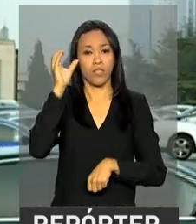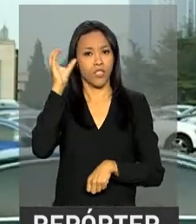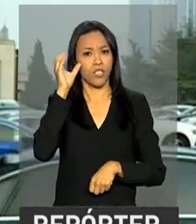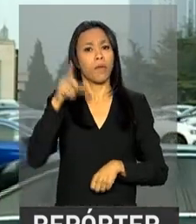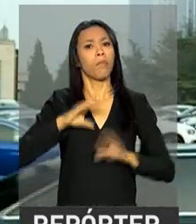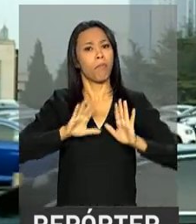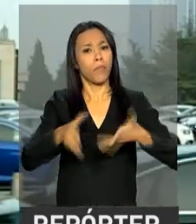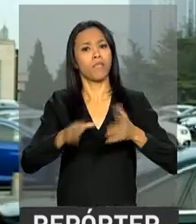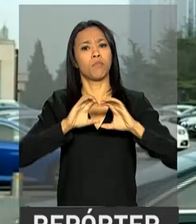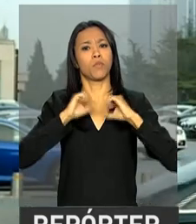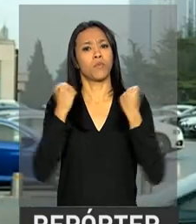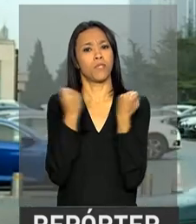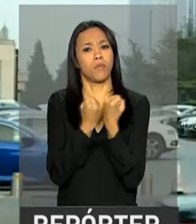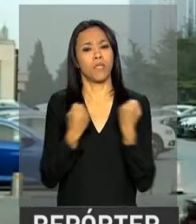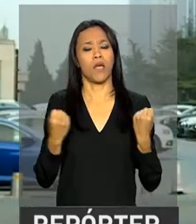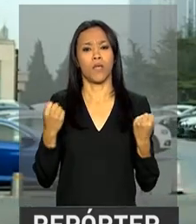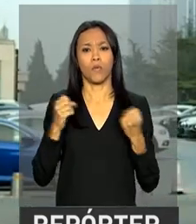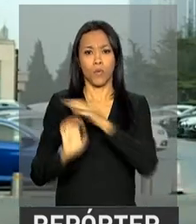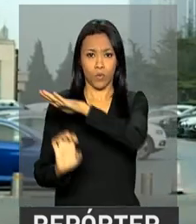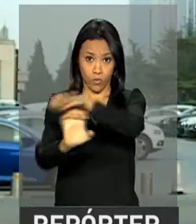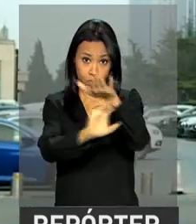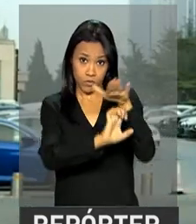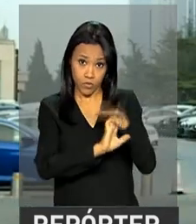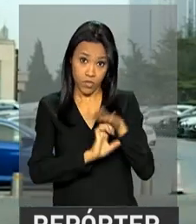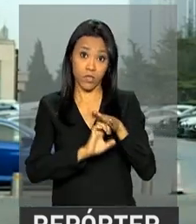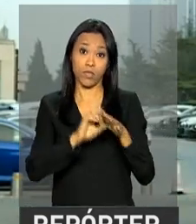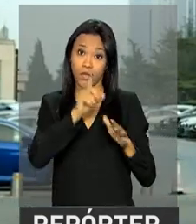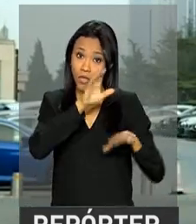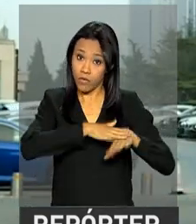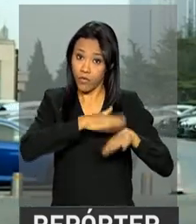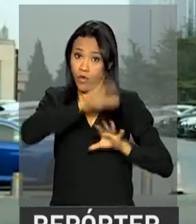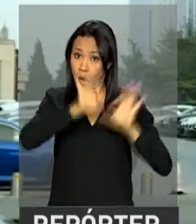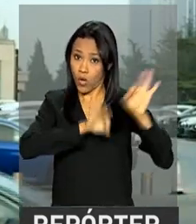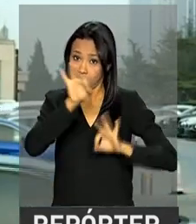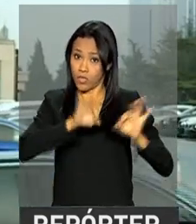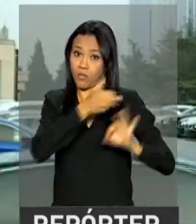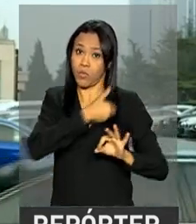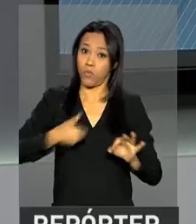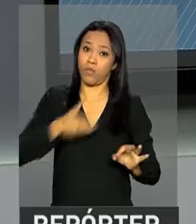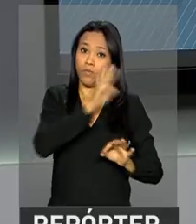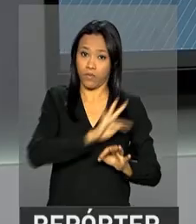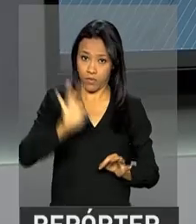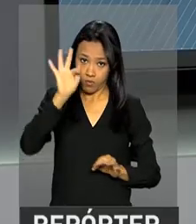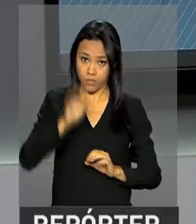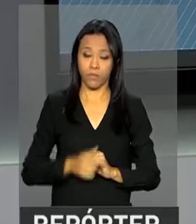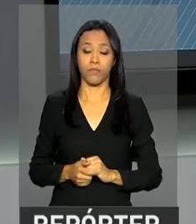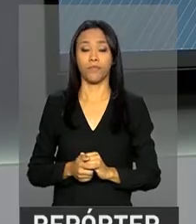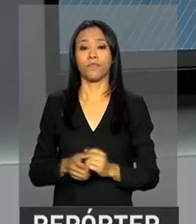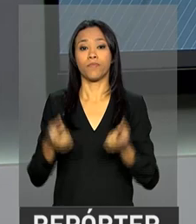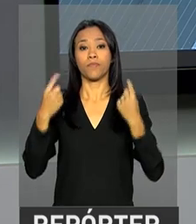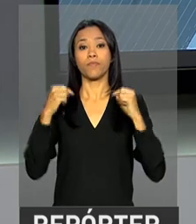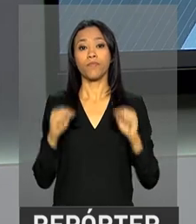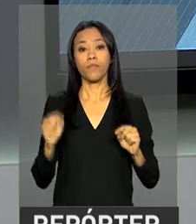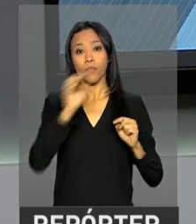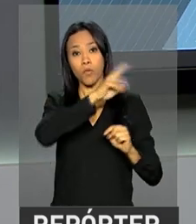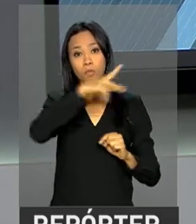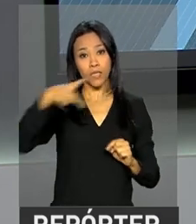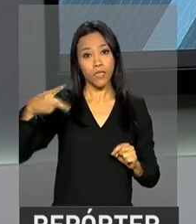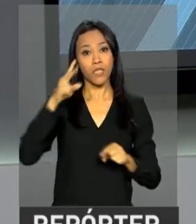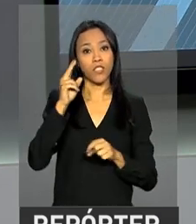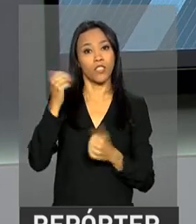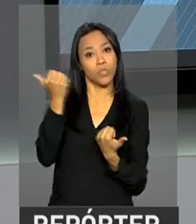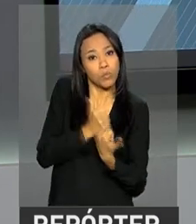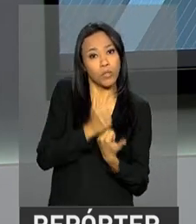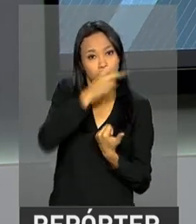um seminário de promoção de investimentos organizado pelo governo federal. O presidente em exercício,